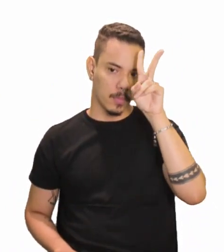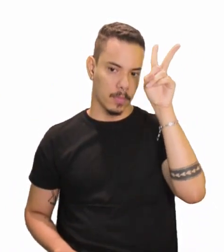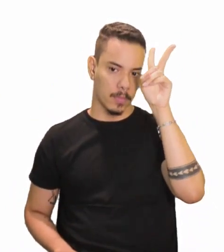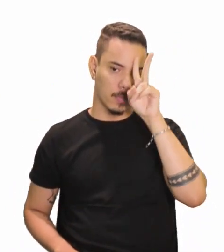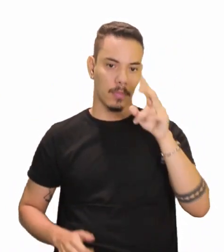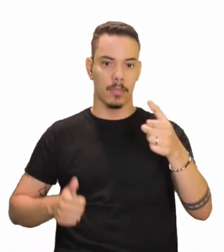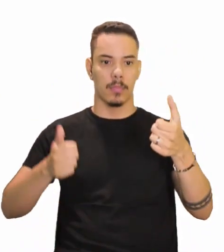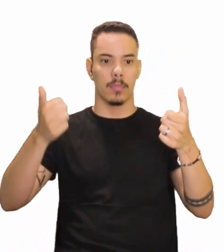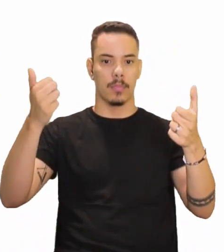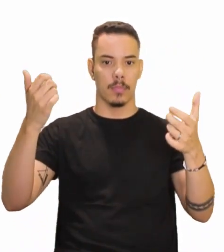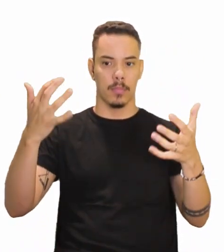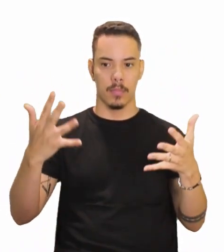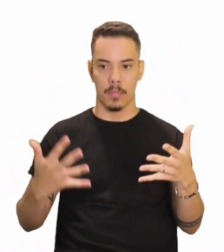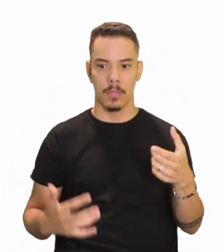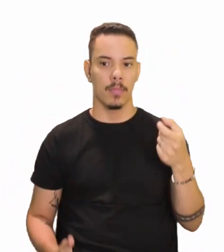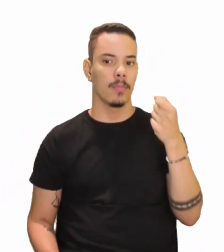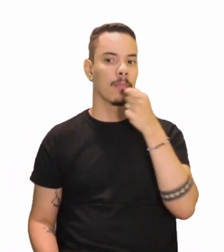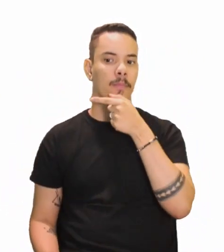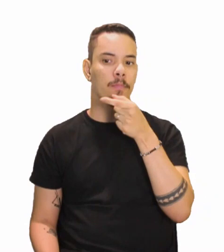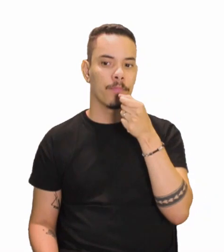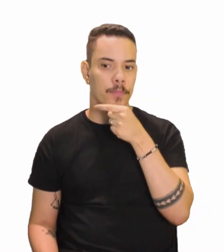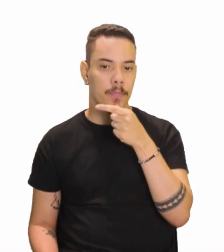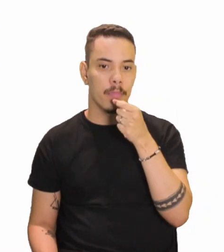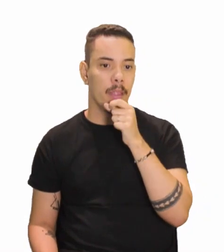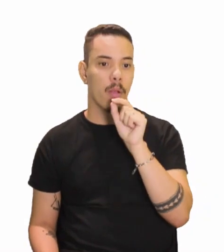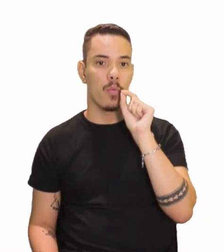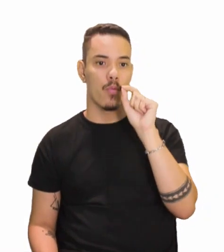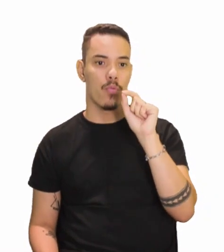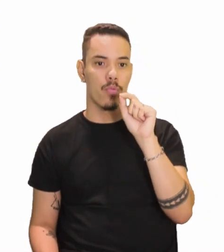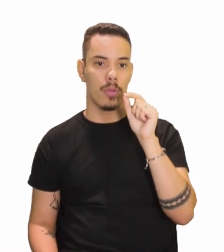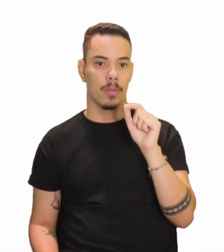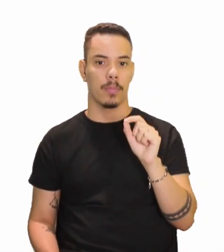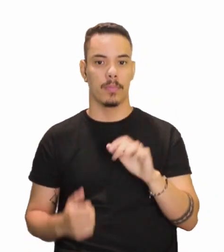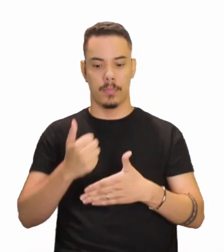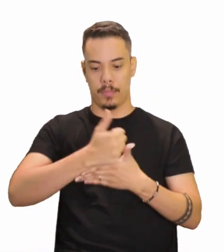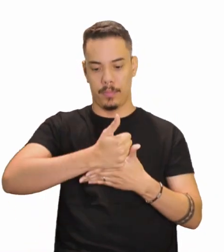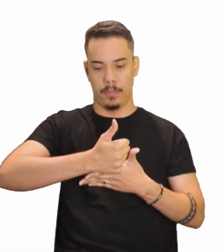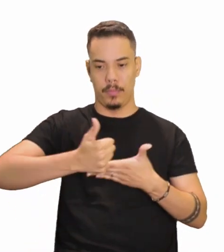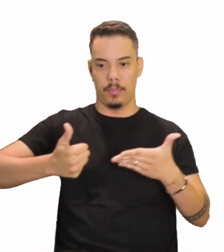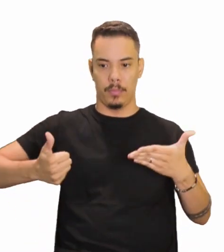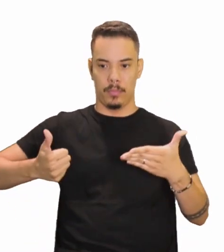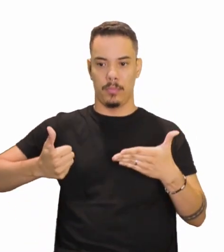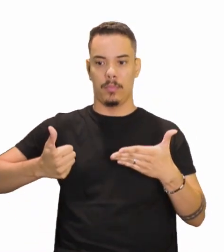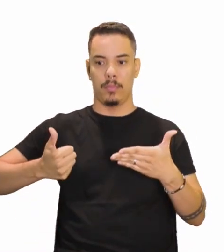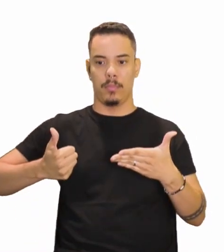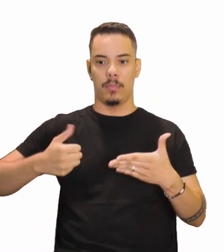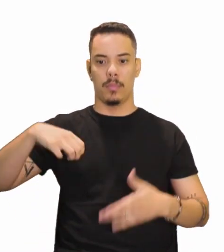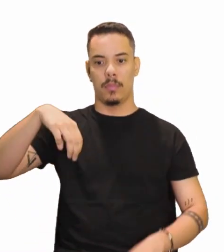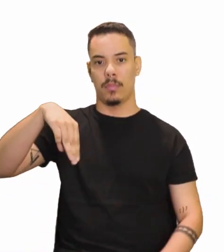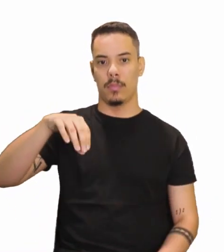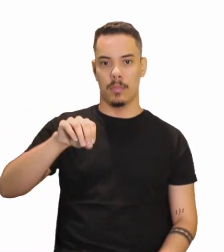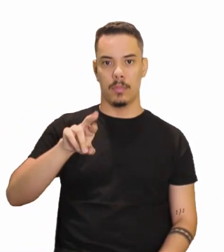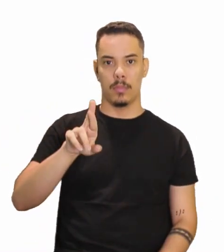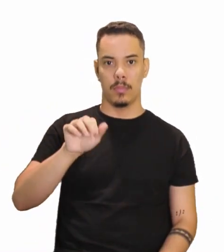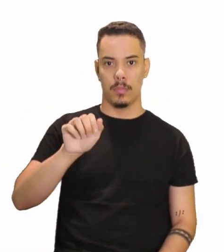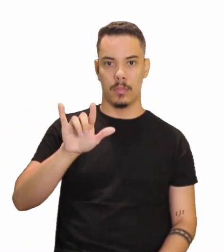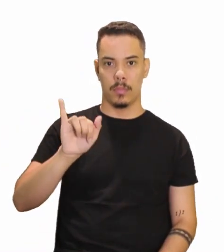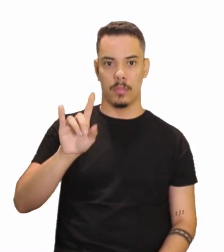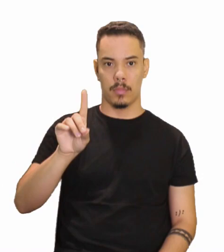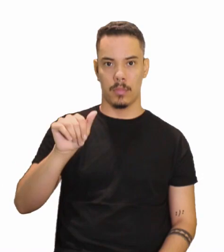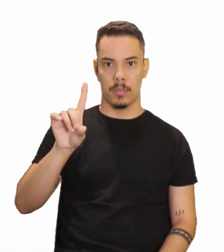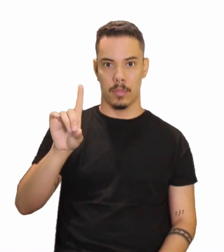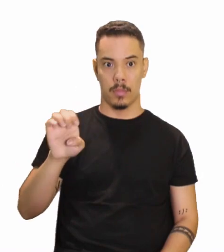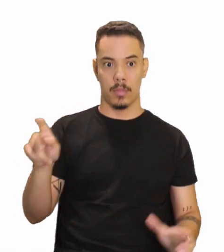fala sobre sátiras envolvendo o que a moralidade a moralidade das